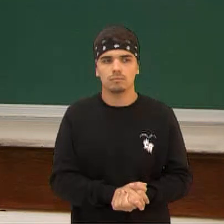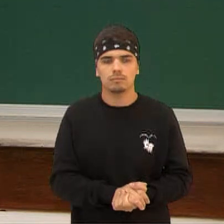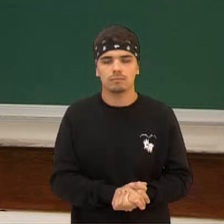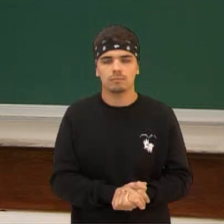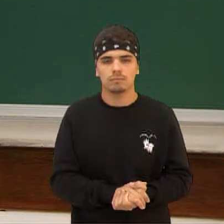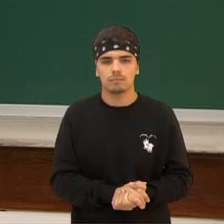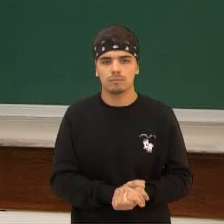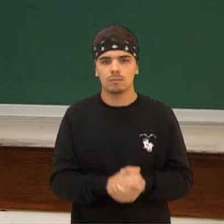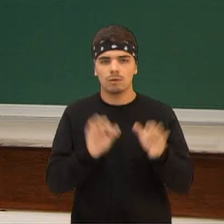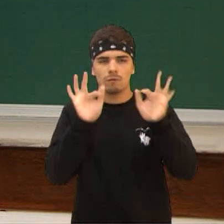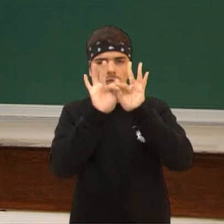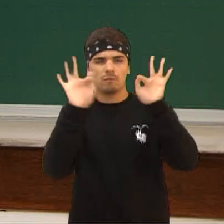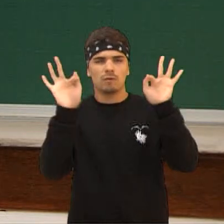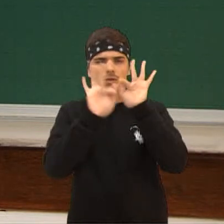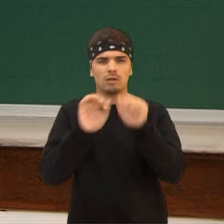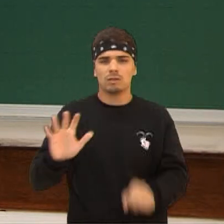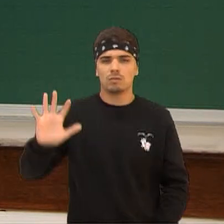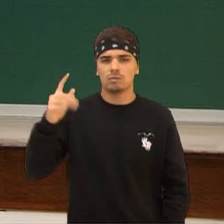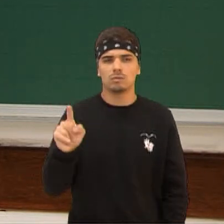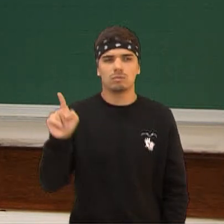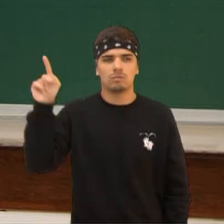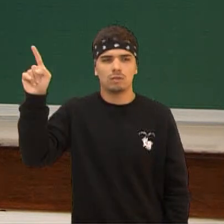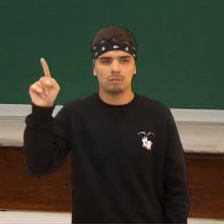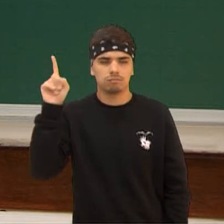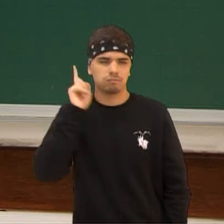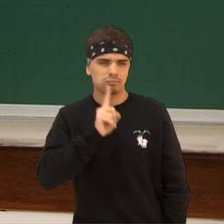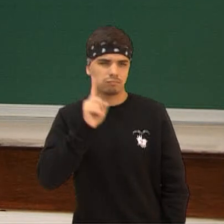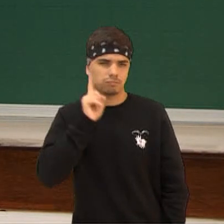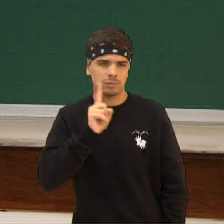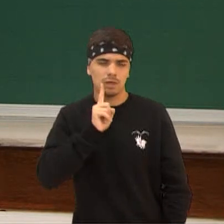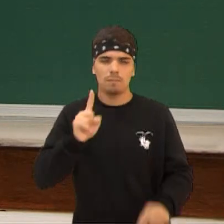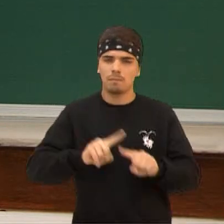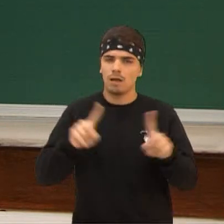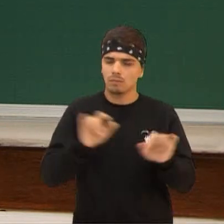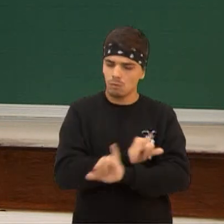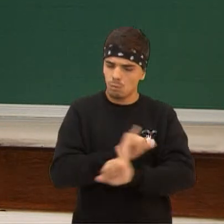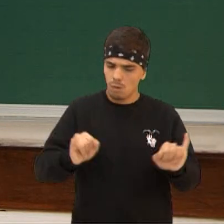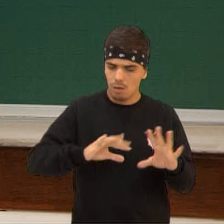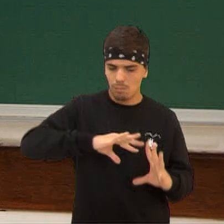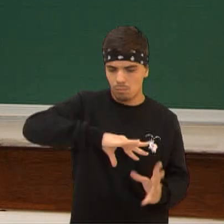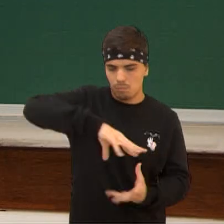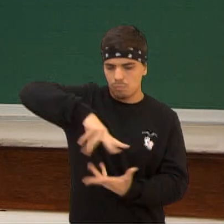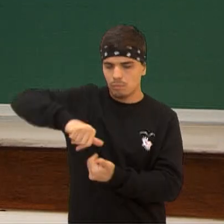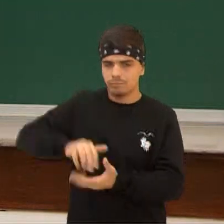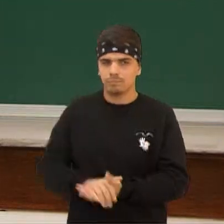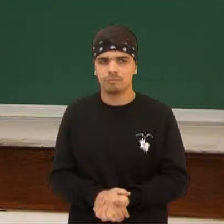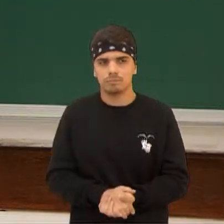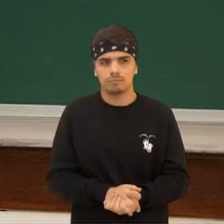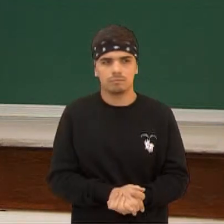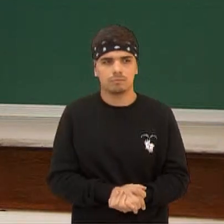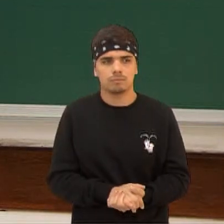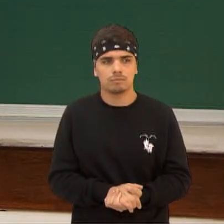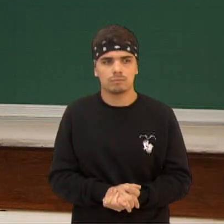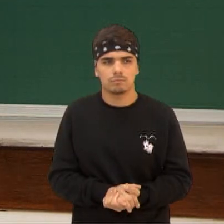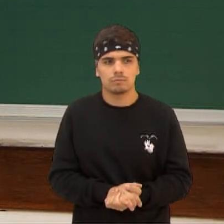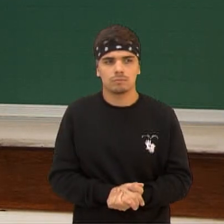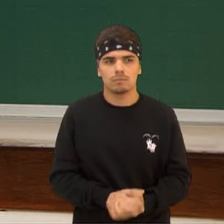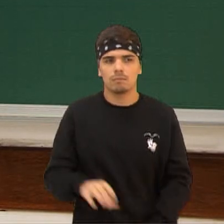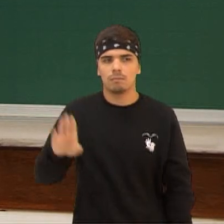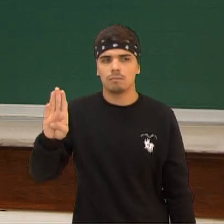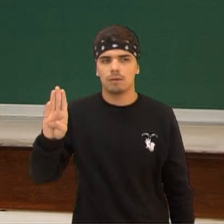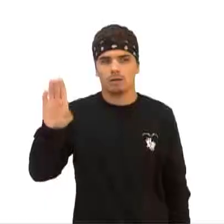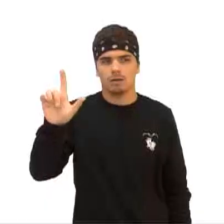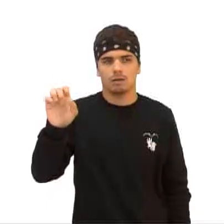Matter. Então, aconteceu lá nos Estados Unidos, mas foi notícia no mundo inteiro, né? Então, o BLM, como é conhecido